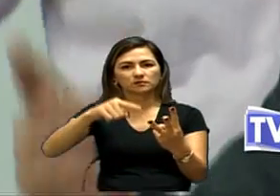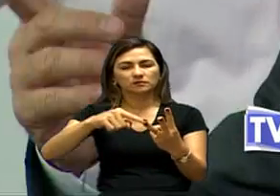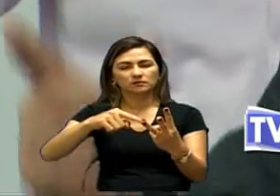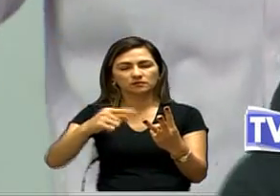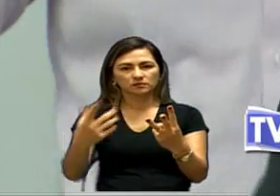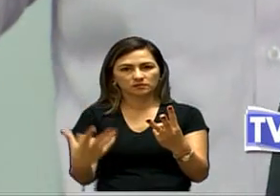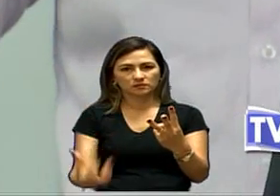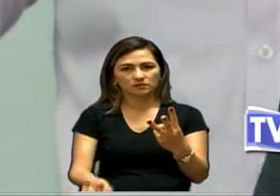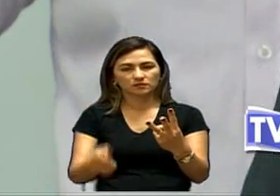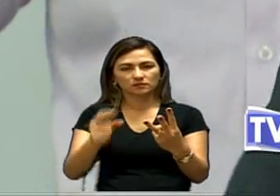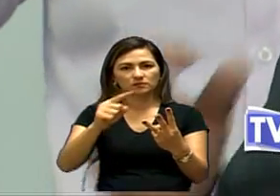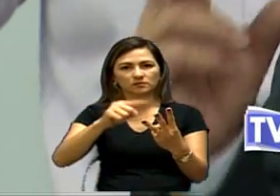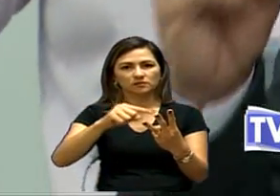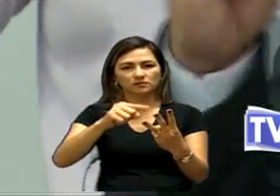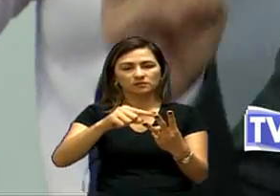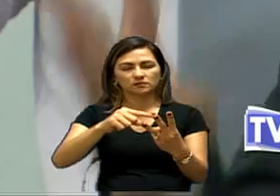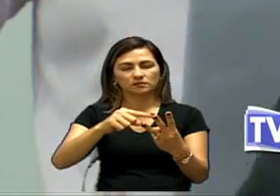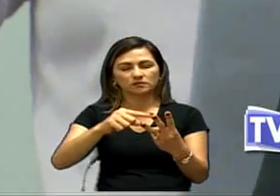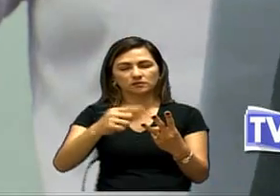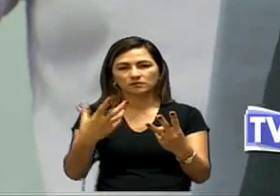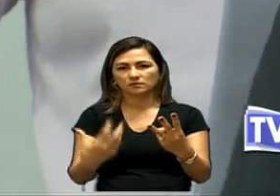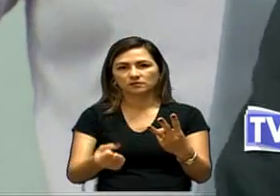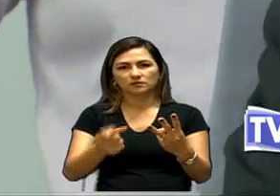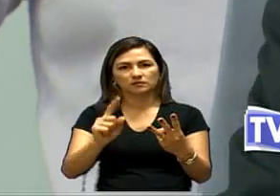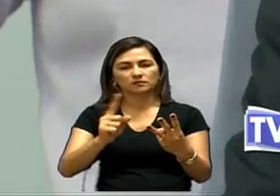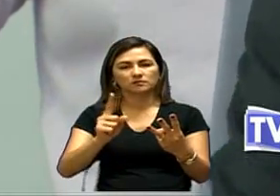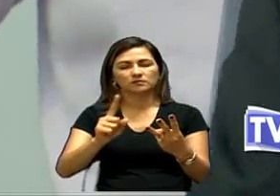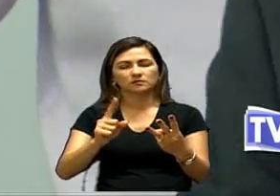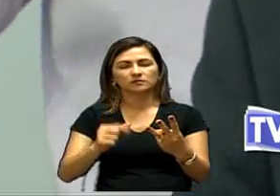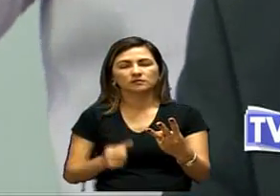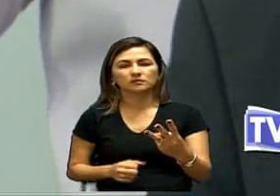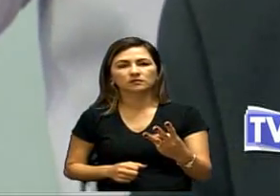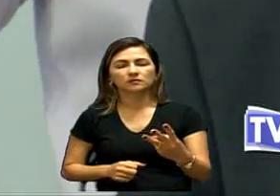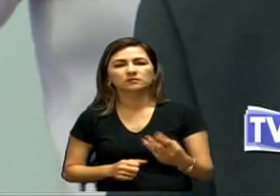Doutora Yara Lula, tem a emenda 3.